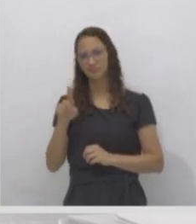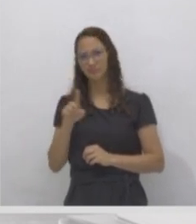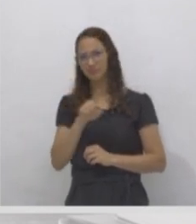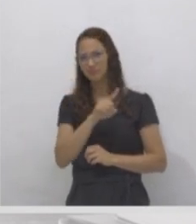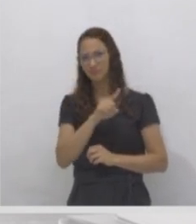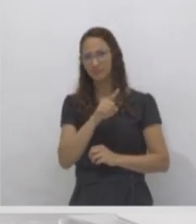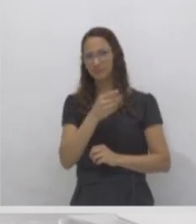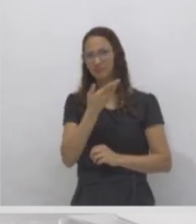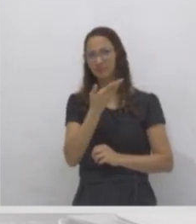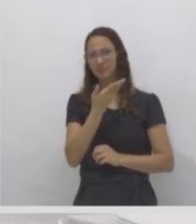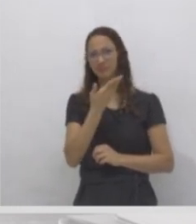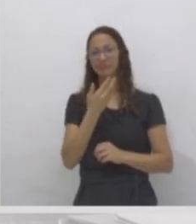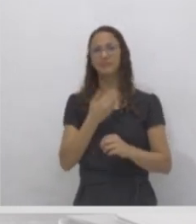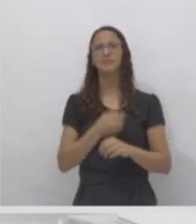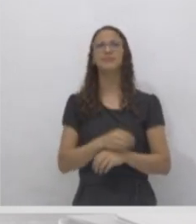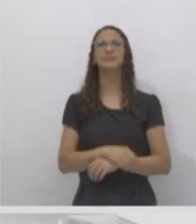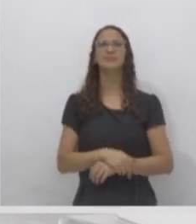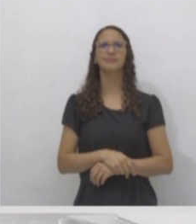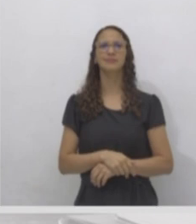Faz a marcação